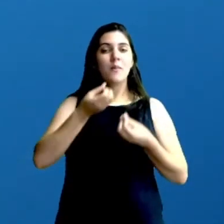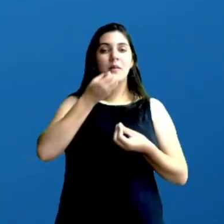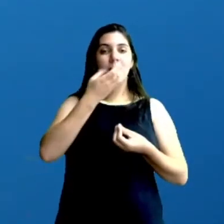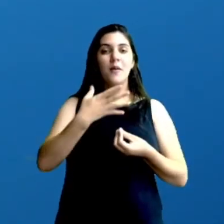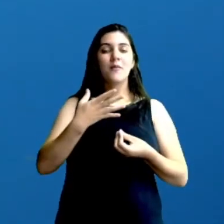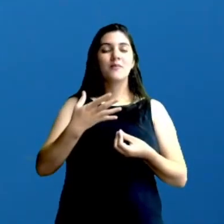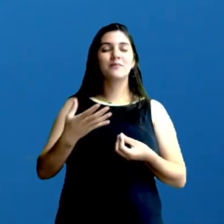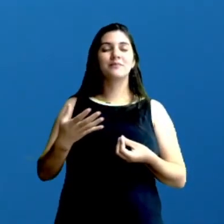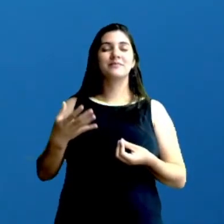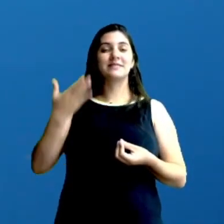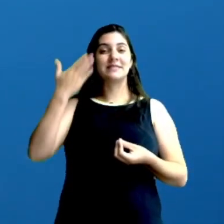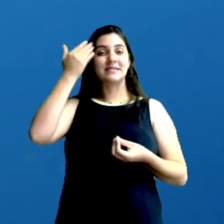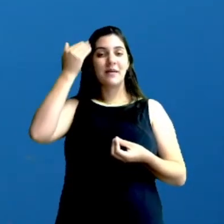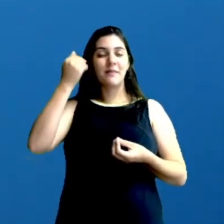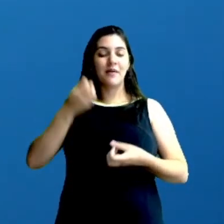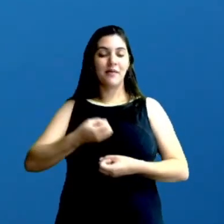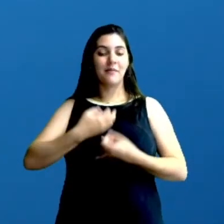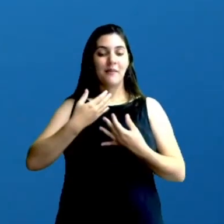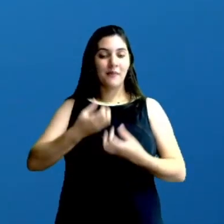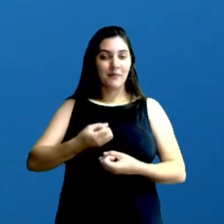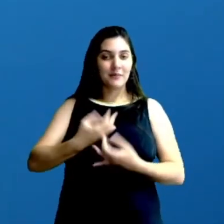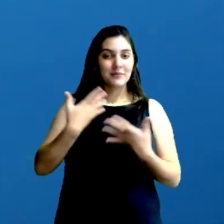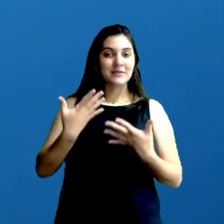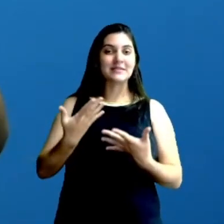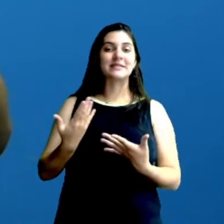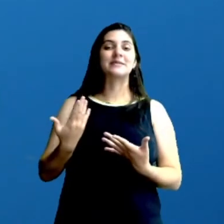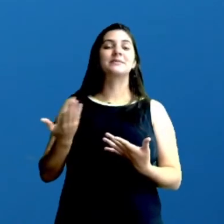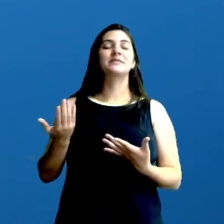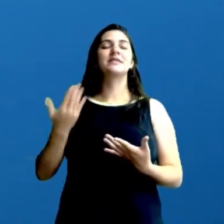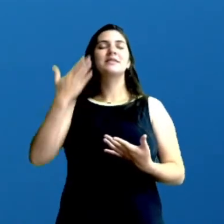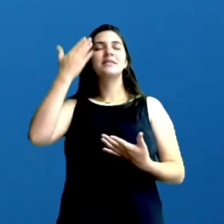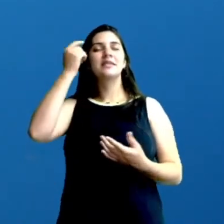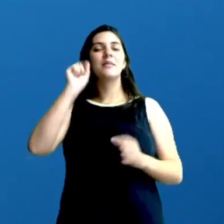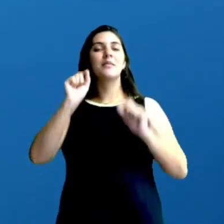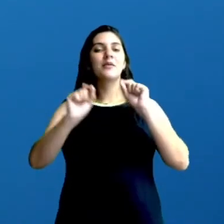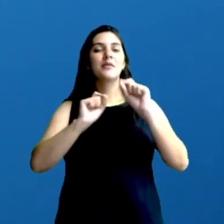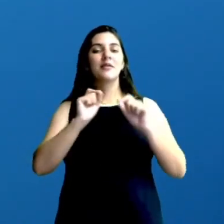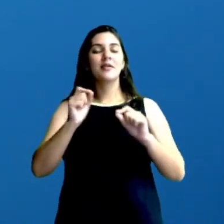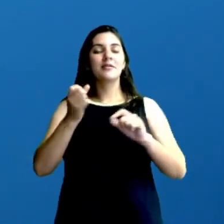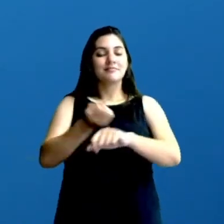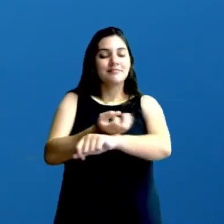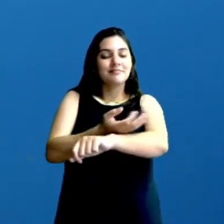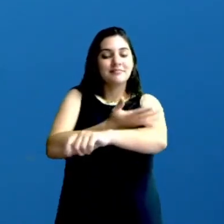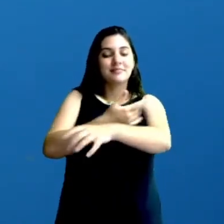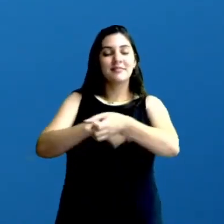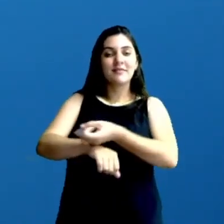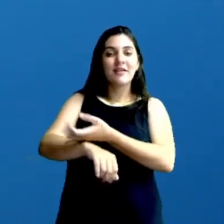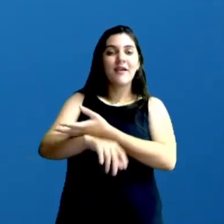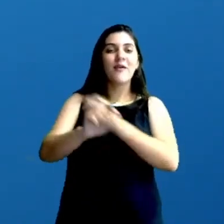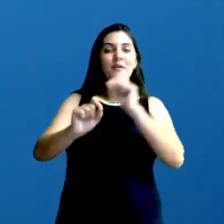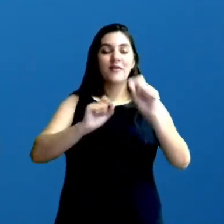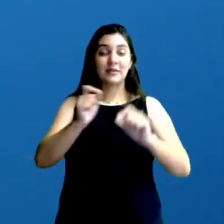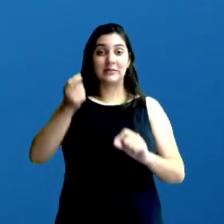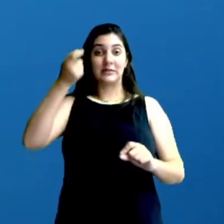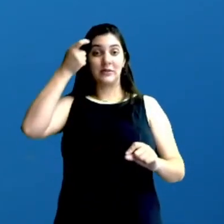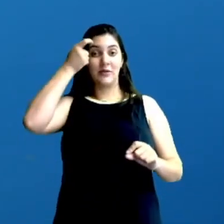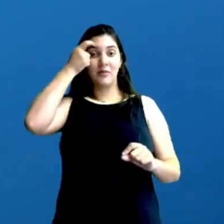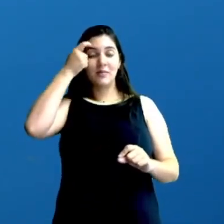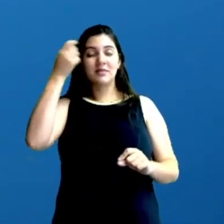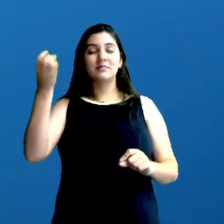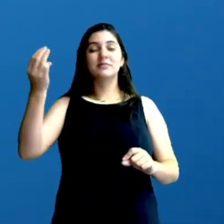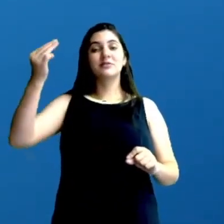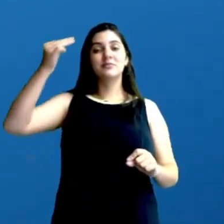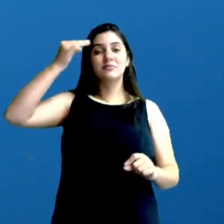gente escutar poesia não é isso minha gente como é bom a gente ouvir a poesia e saber que ela aflora na gente né os pensamentos